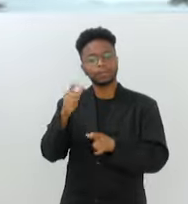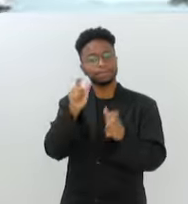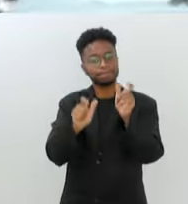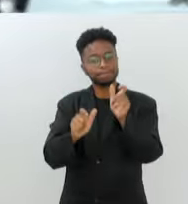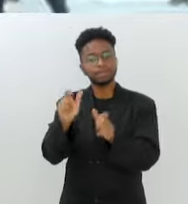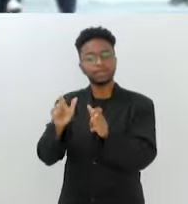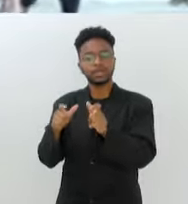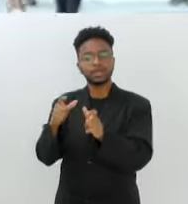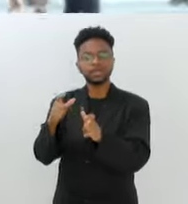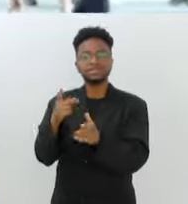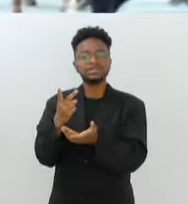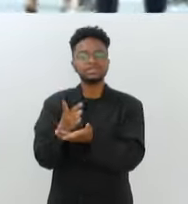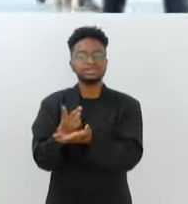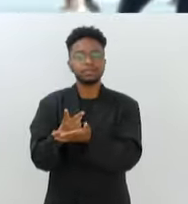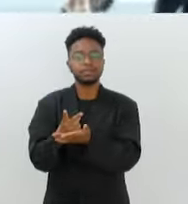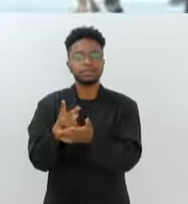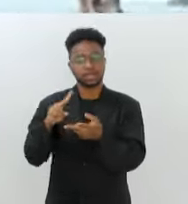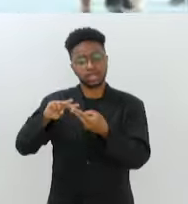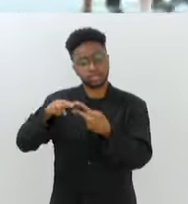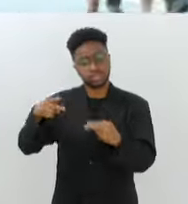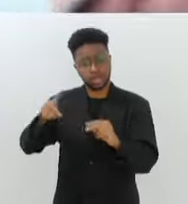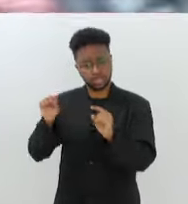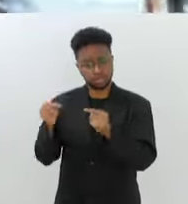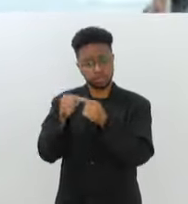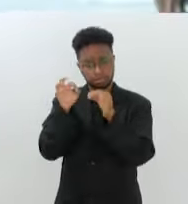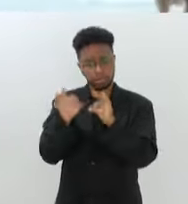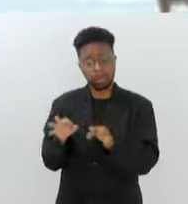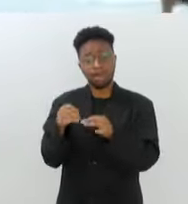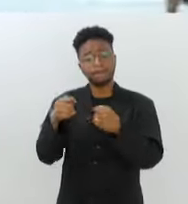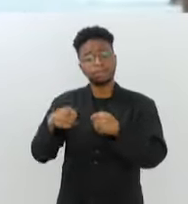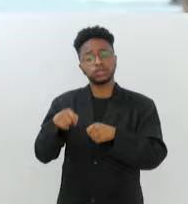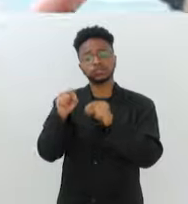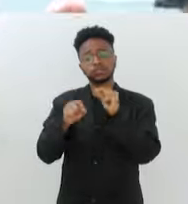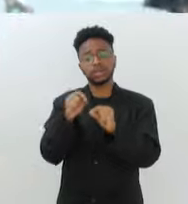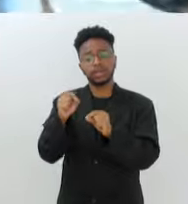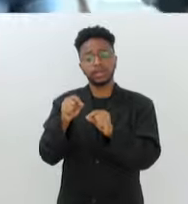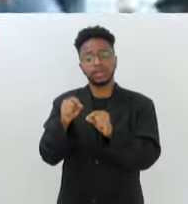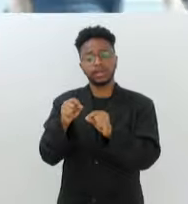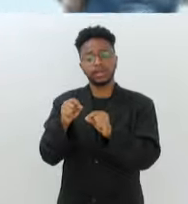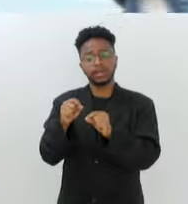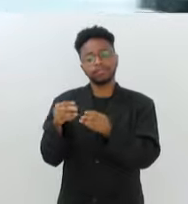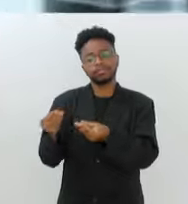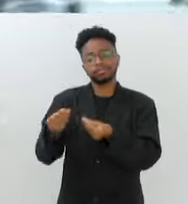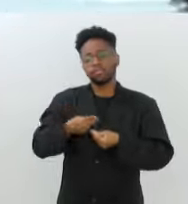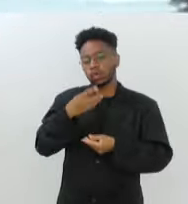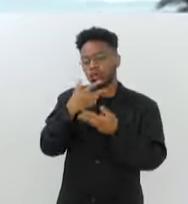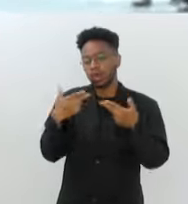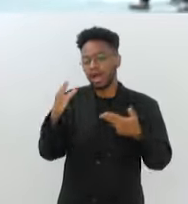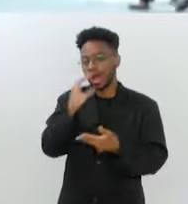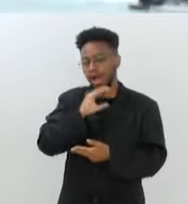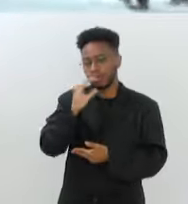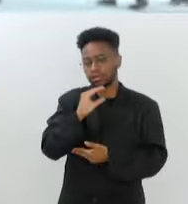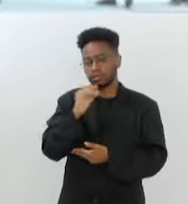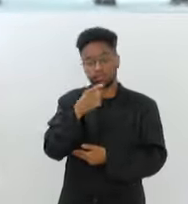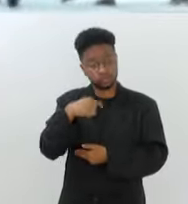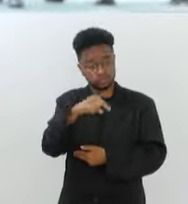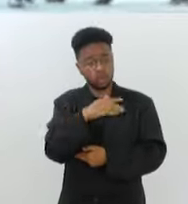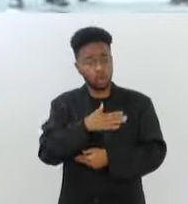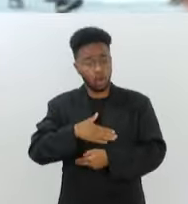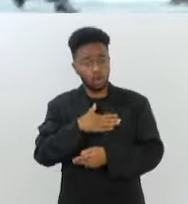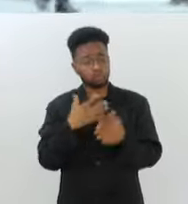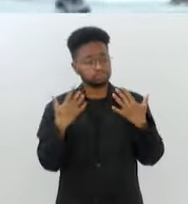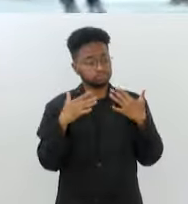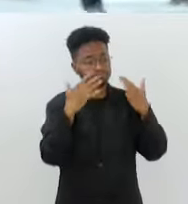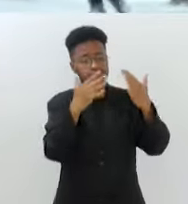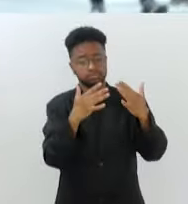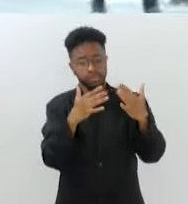uma tendência geneticamente muito grande de precisar de uma recompensa rápida em qualquer coisa. Você gosta de ser elogiado, né? Você gosta de alguém te